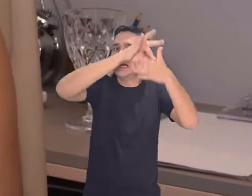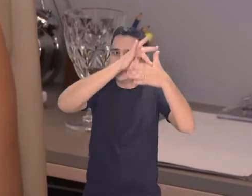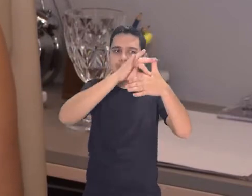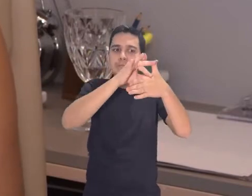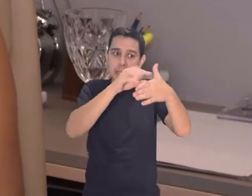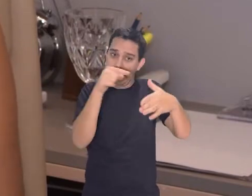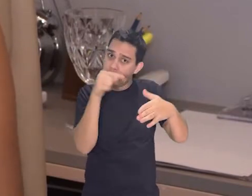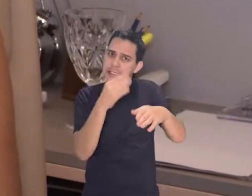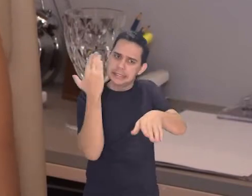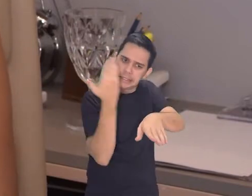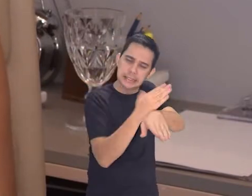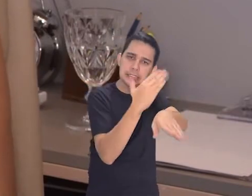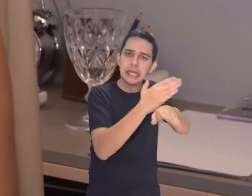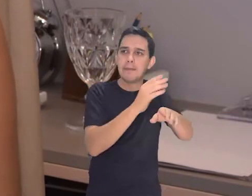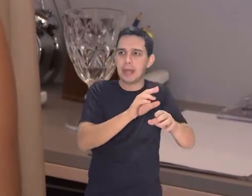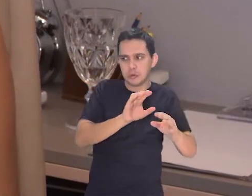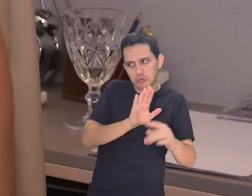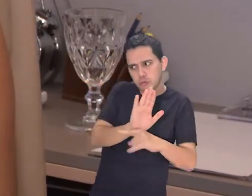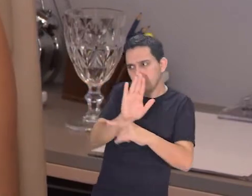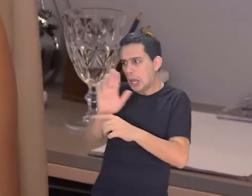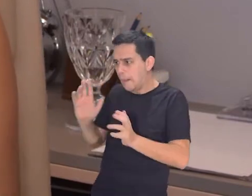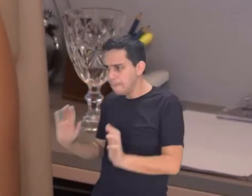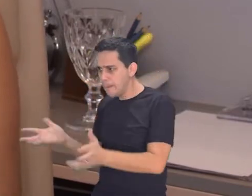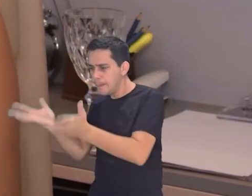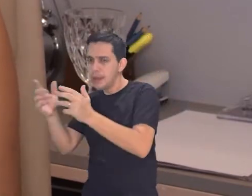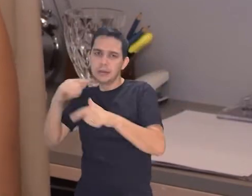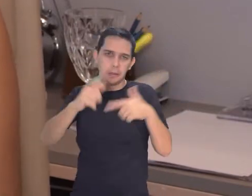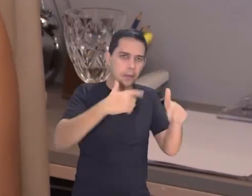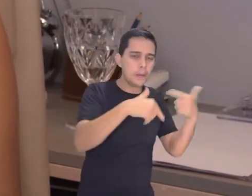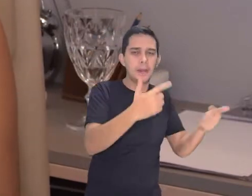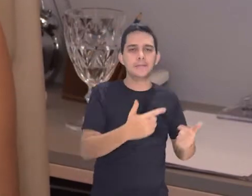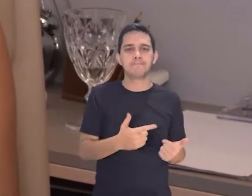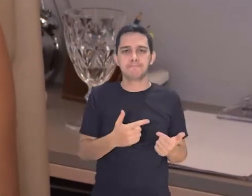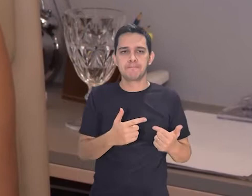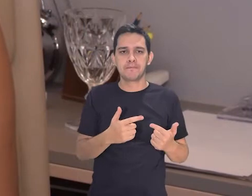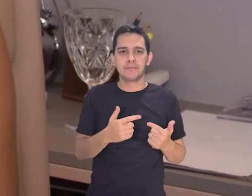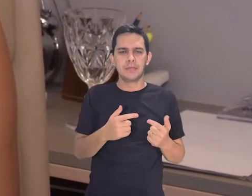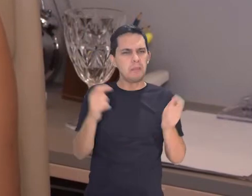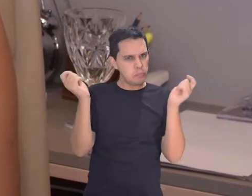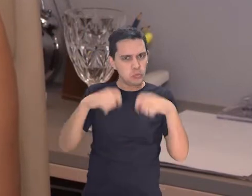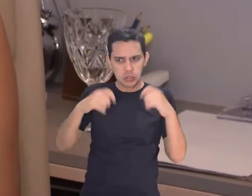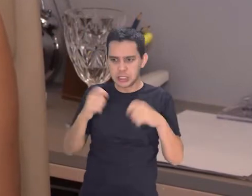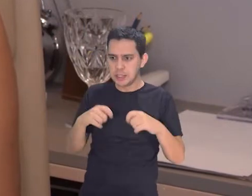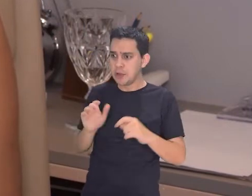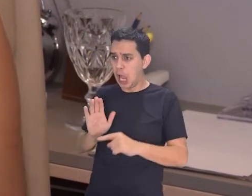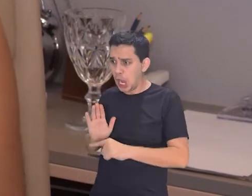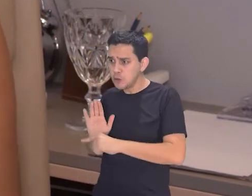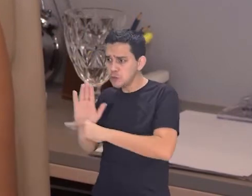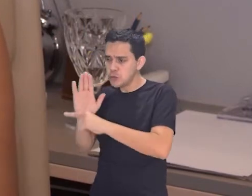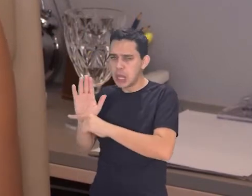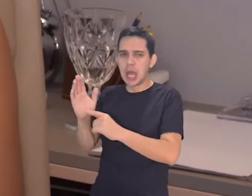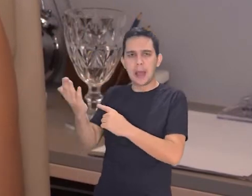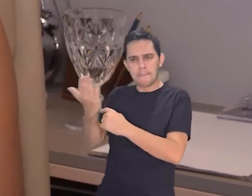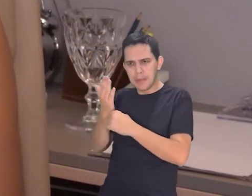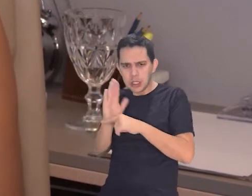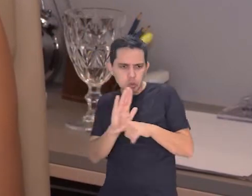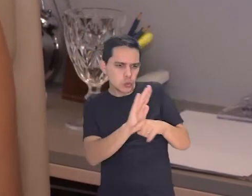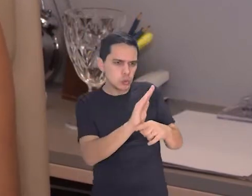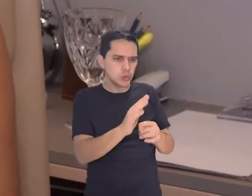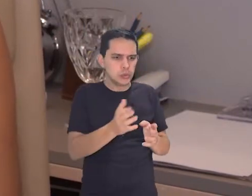Porque é desafiador? É, mas é possível estar presente, colaborar com o